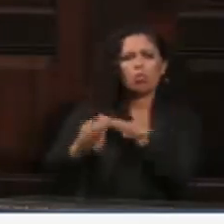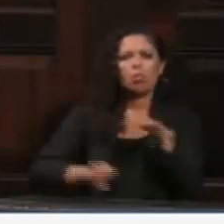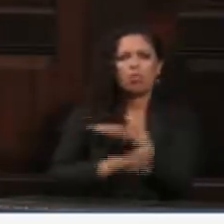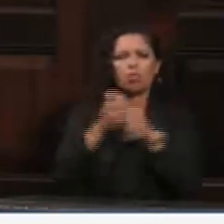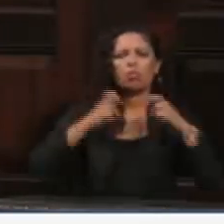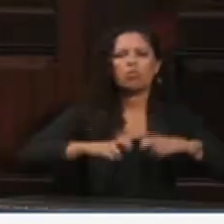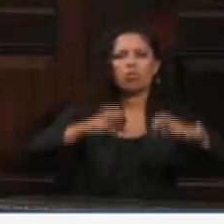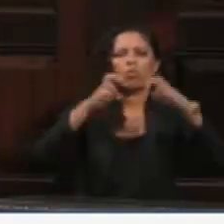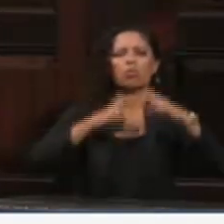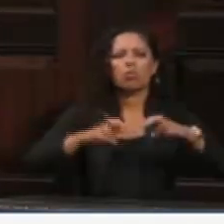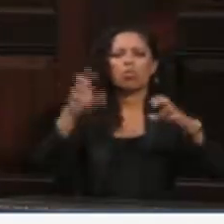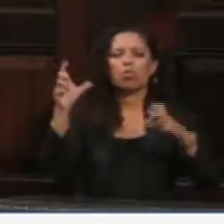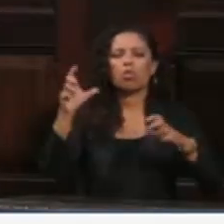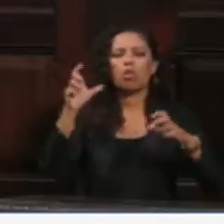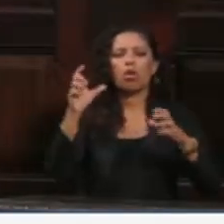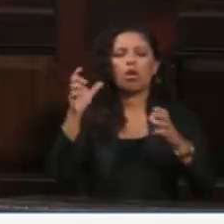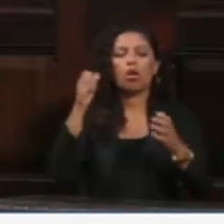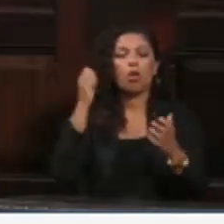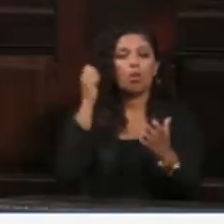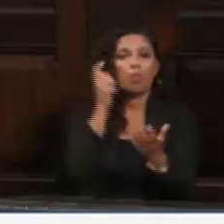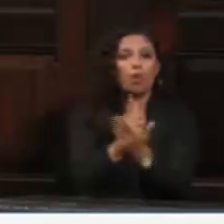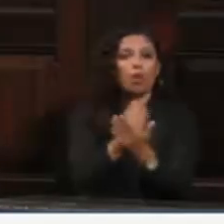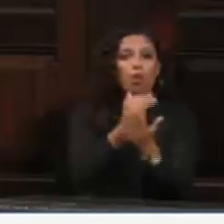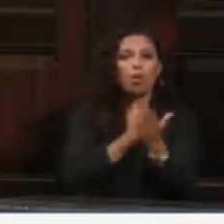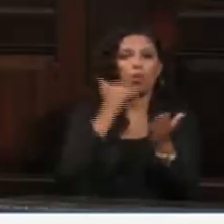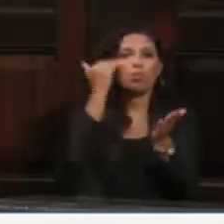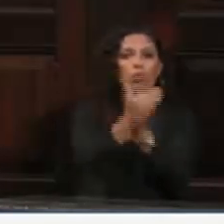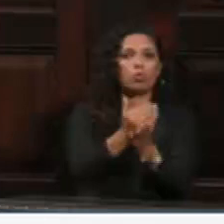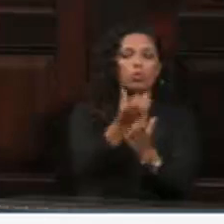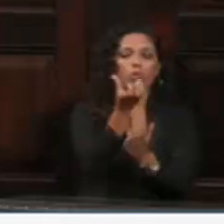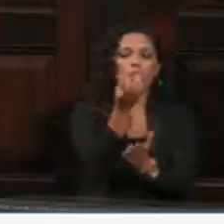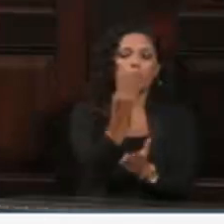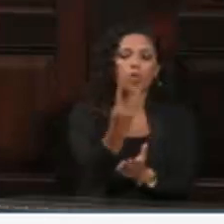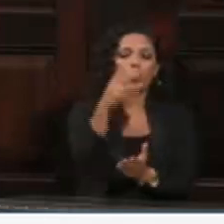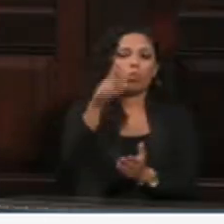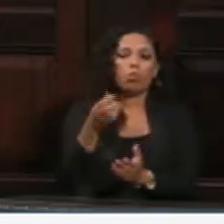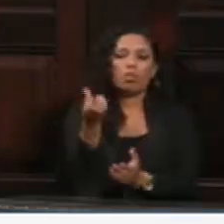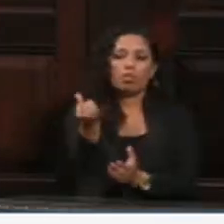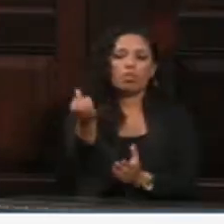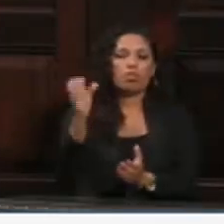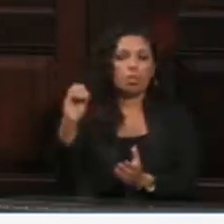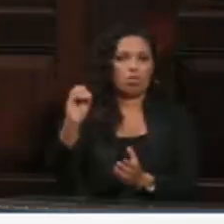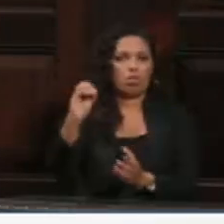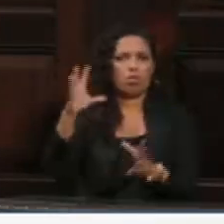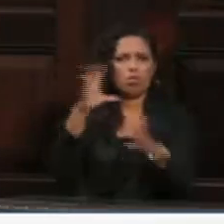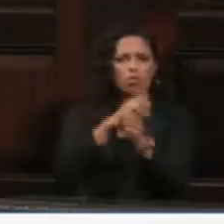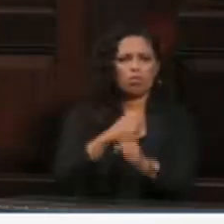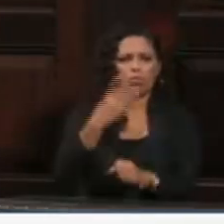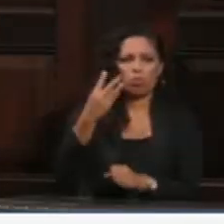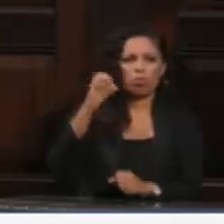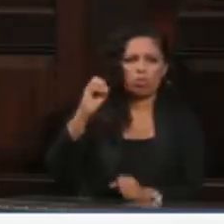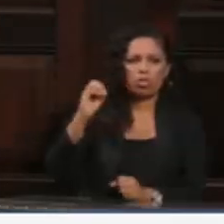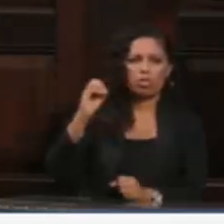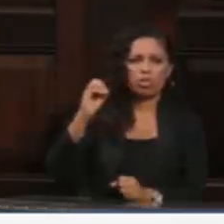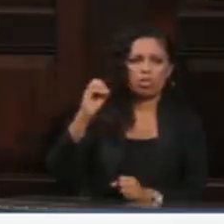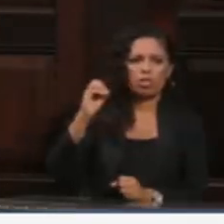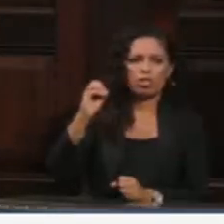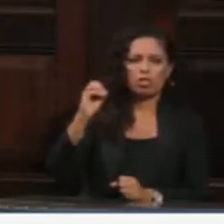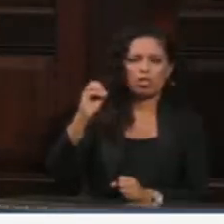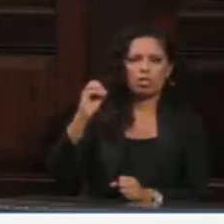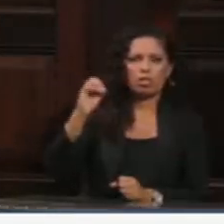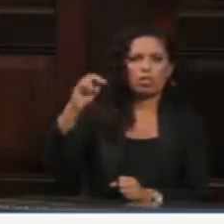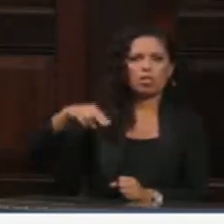passagem de trem era 4,20, foi para 4,60. 40 centavos. A qualidade do serviço é